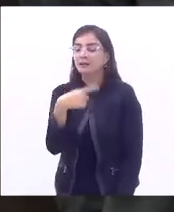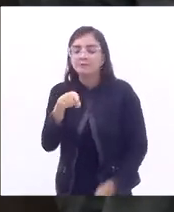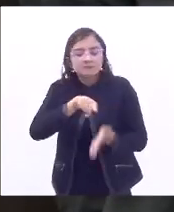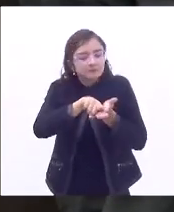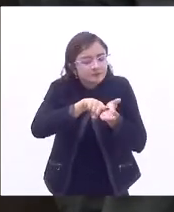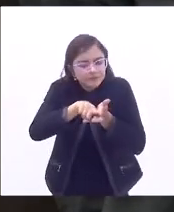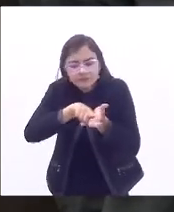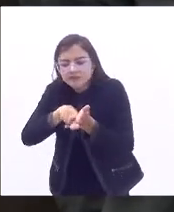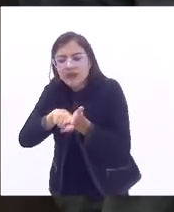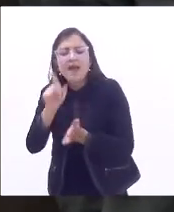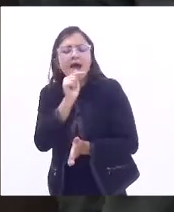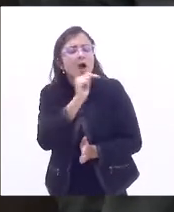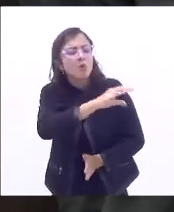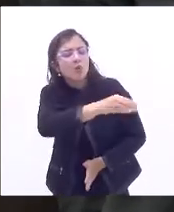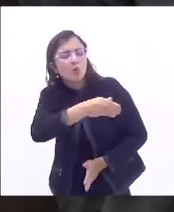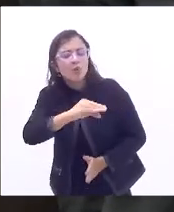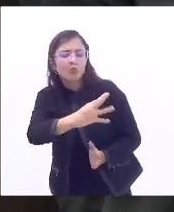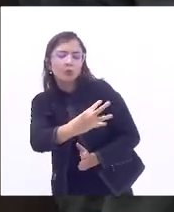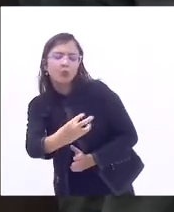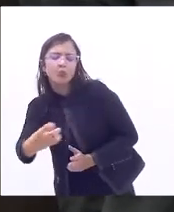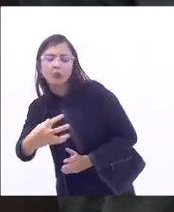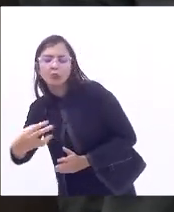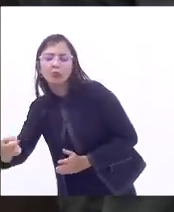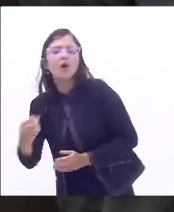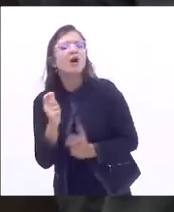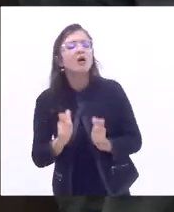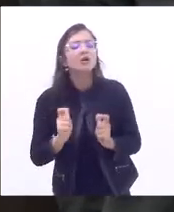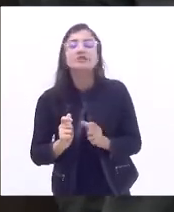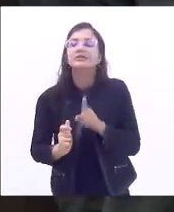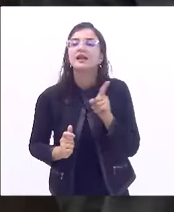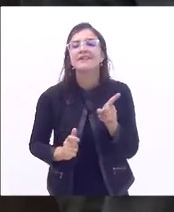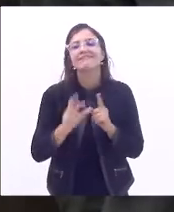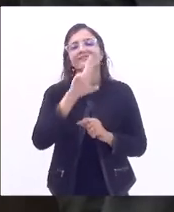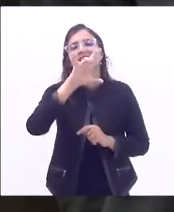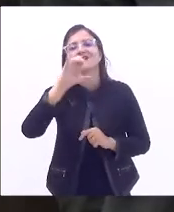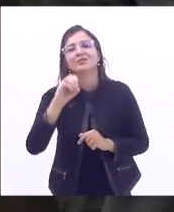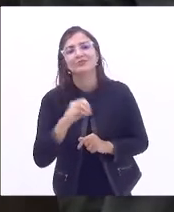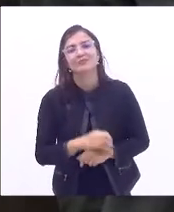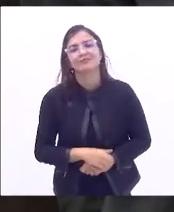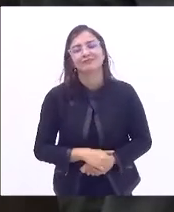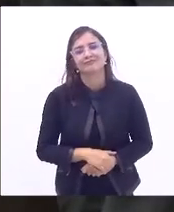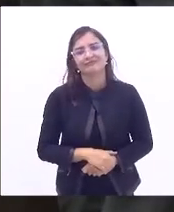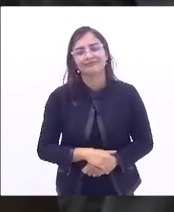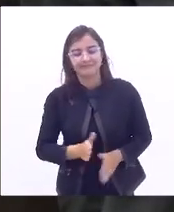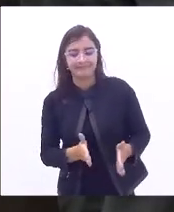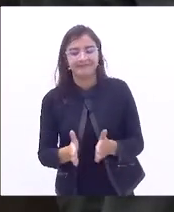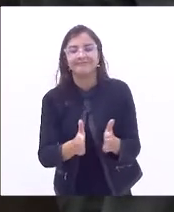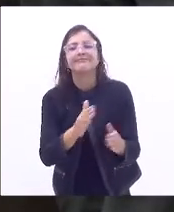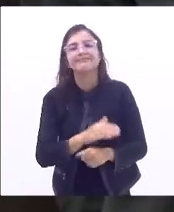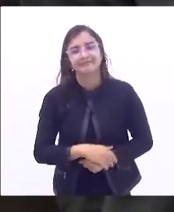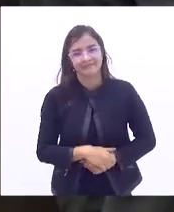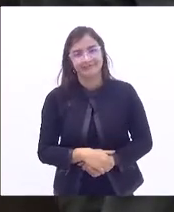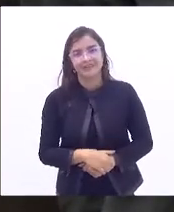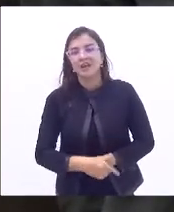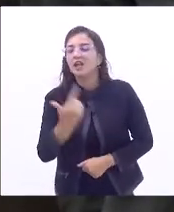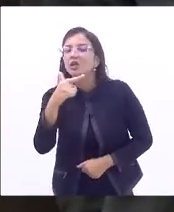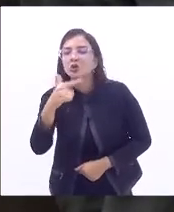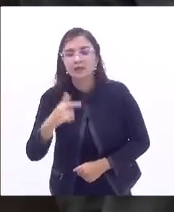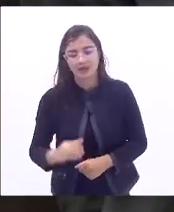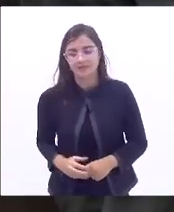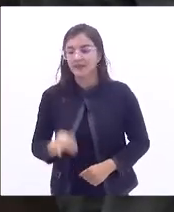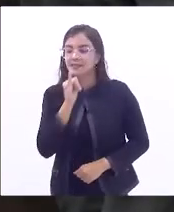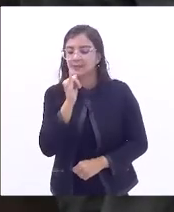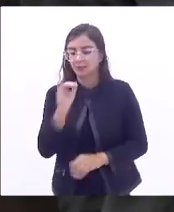que é captada dentro do rio, nenhuma, ali não tem nenhum hidrômetro para marcar a quantidade de água.